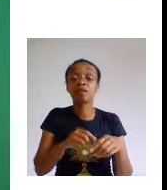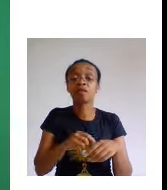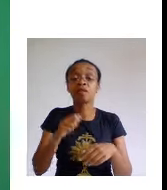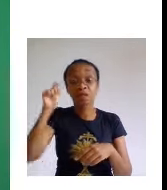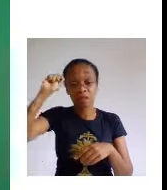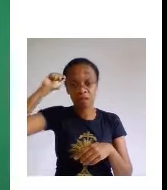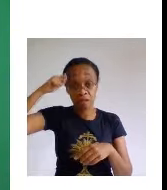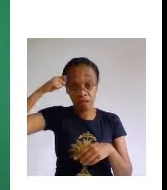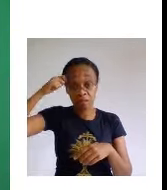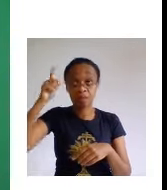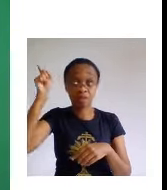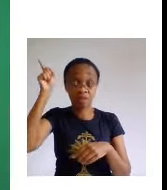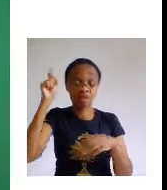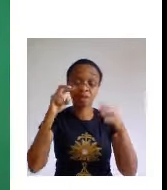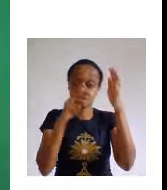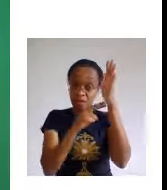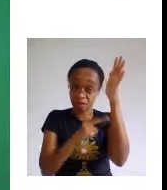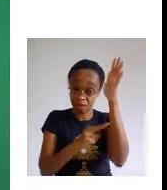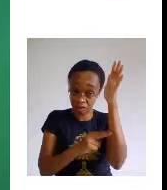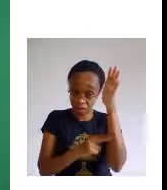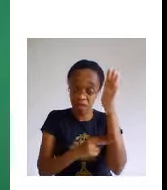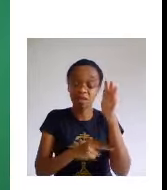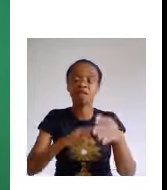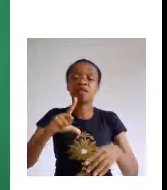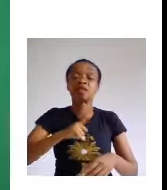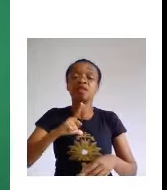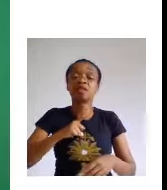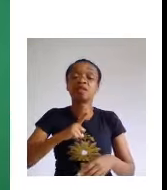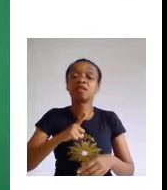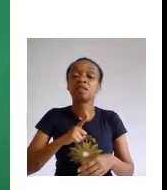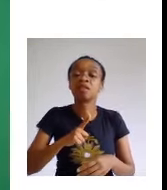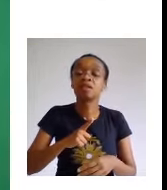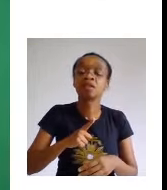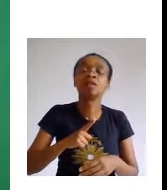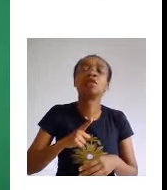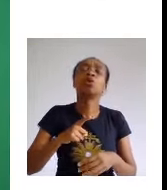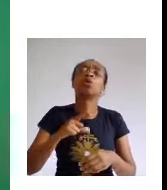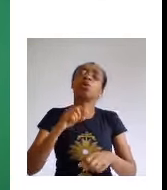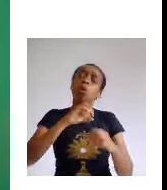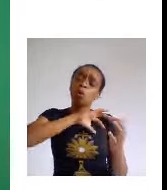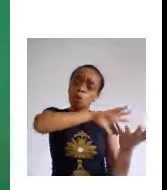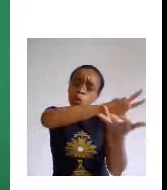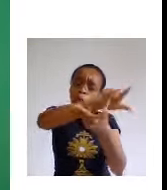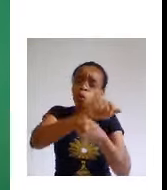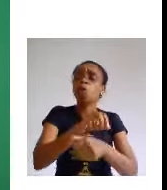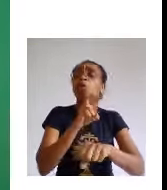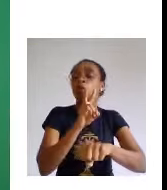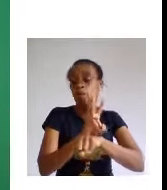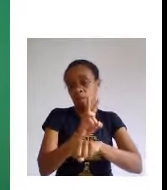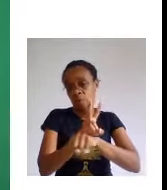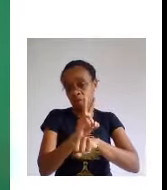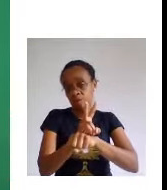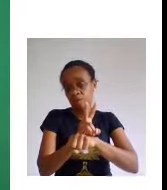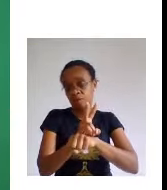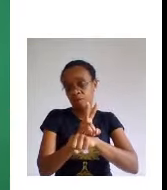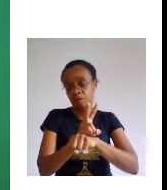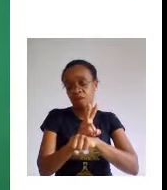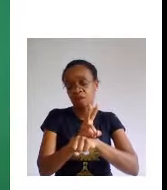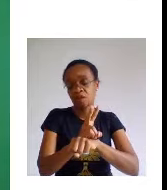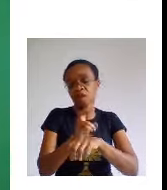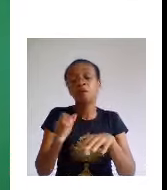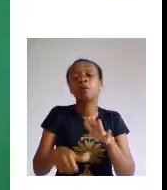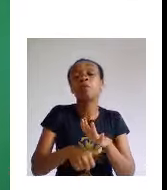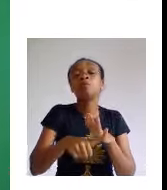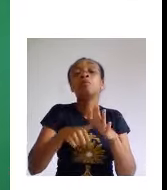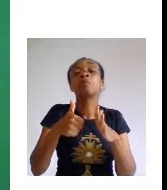em seu encarte que traz um texto assim: cuidemos, pois, da casa comum, primeiro templo, primeiro